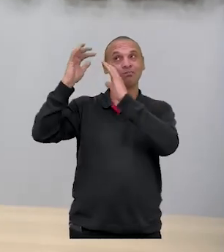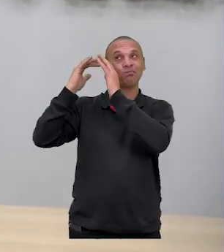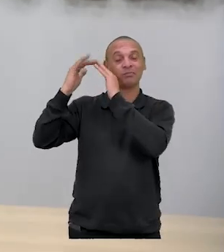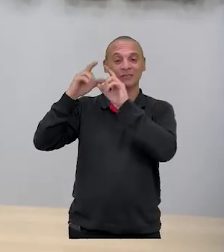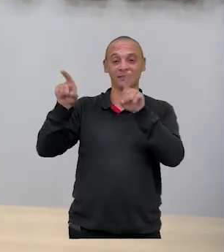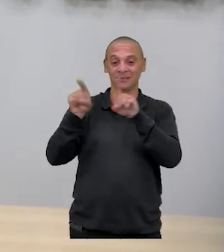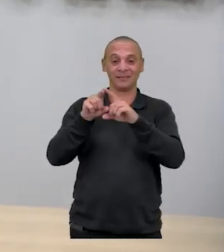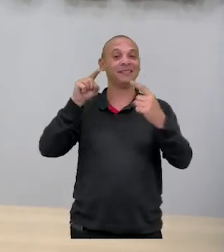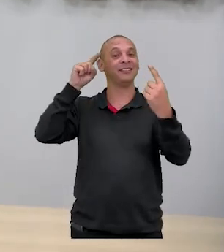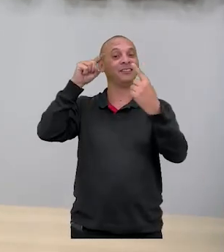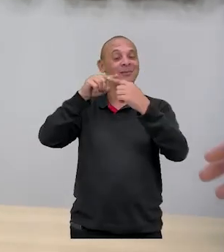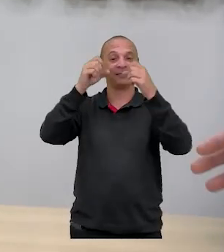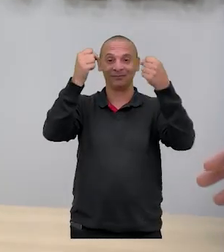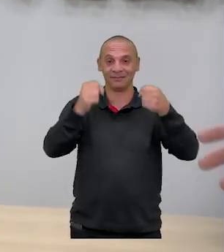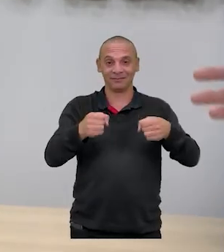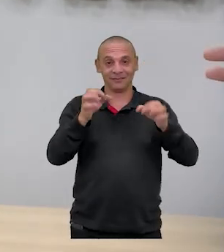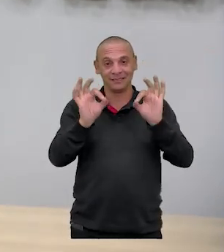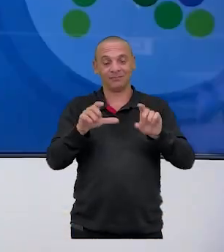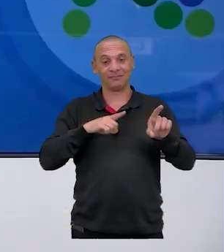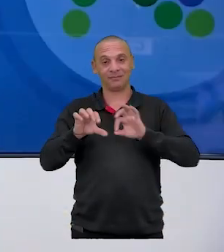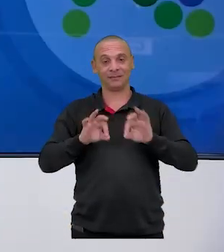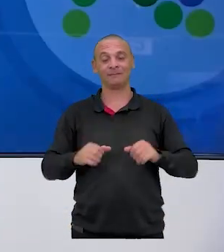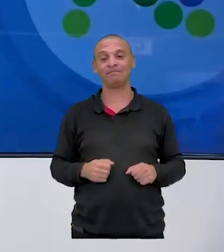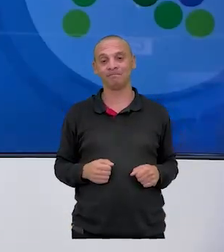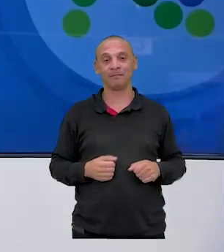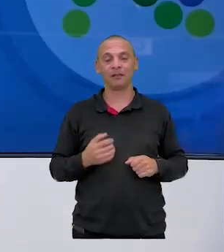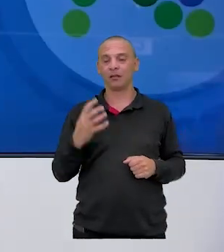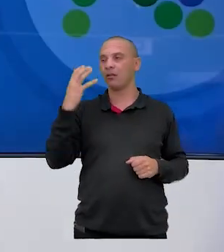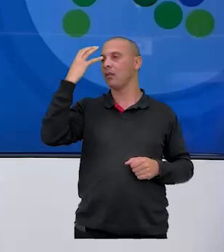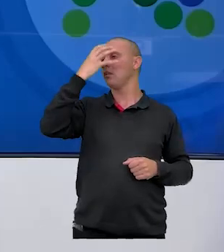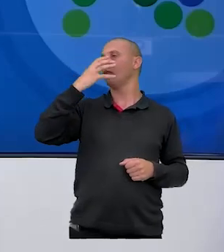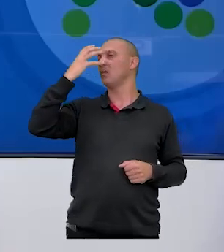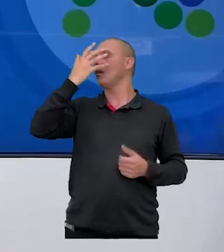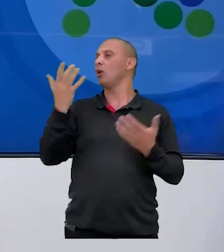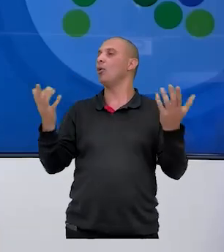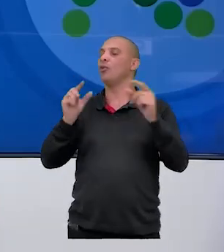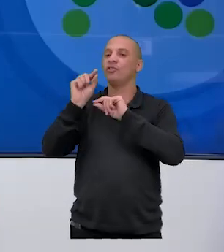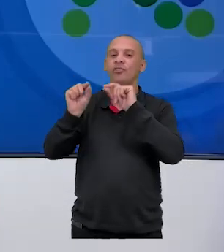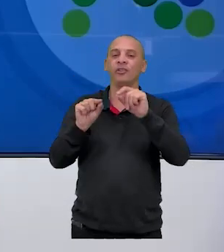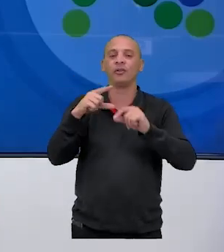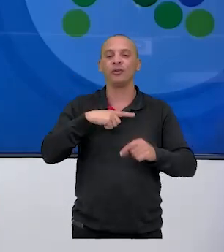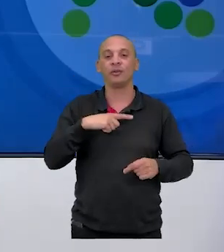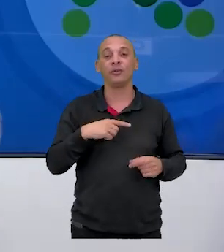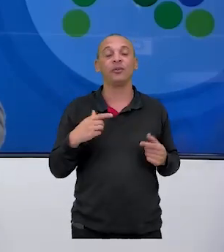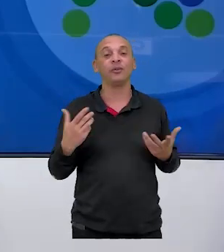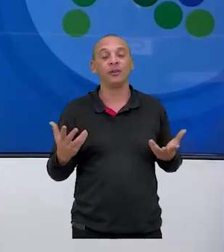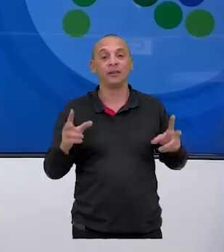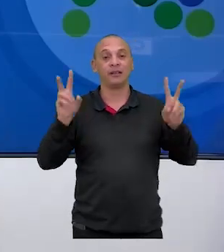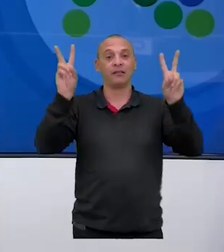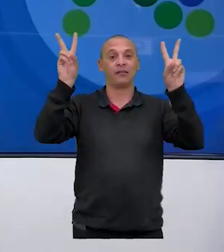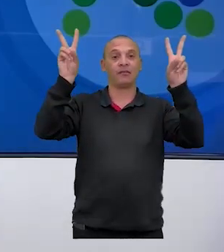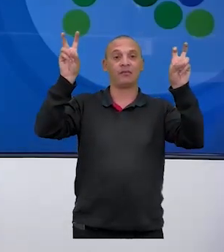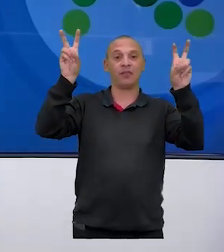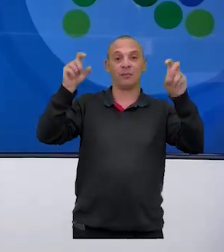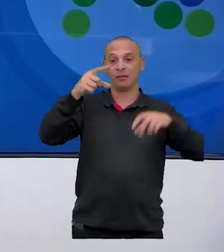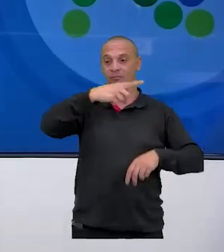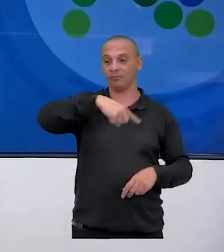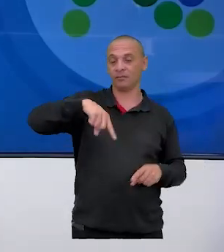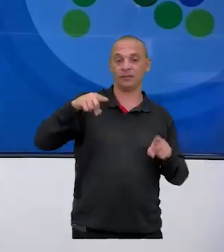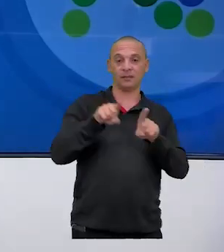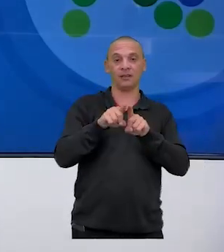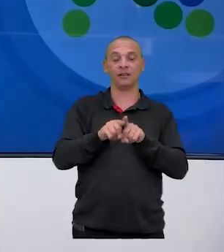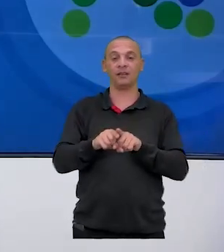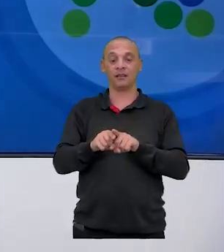aqui latente no comentário de vocês. O que tem que nos encantar hoje são os temas atuais. A gente tem que falar